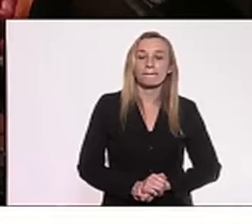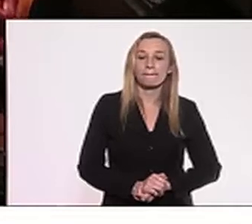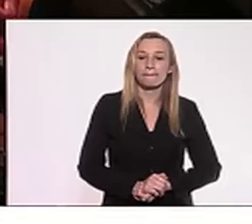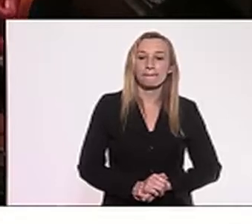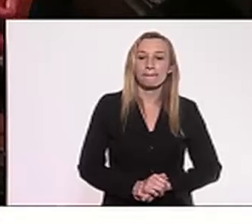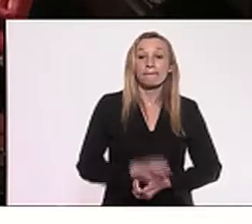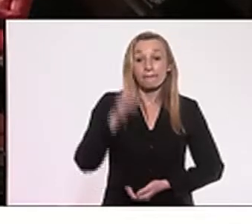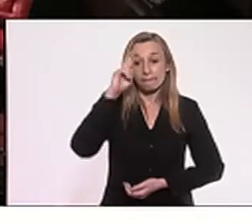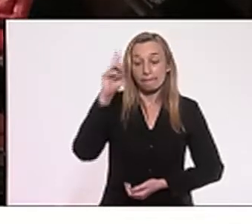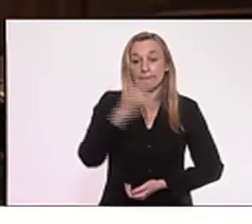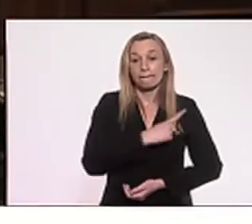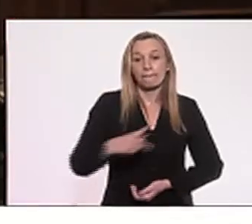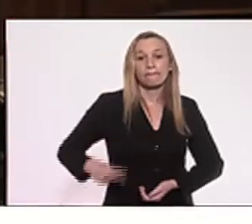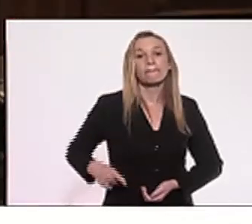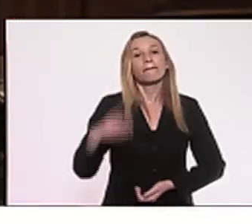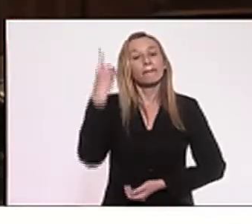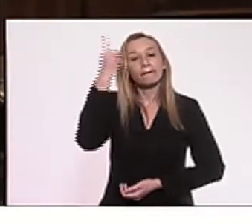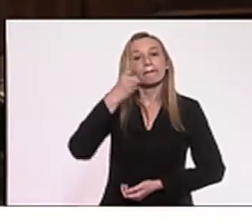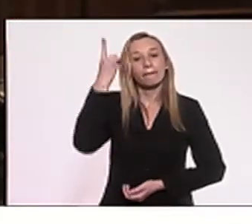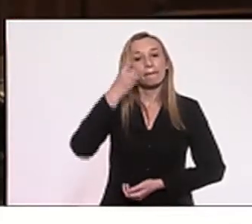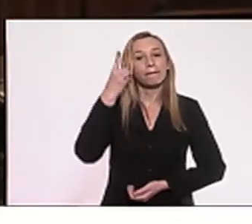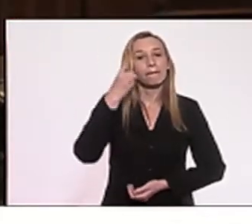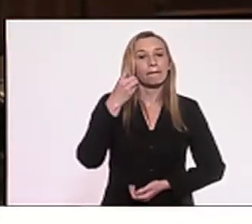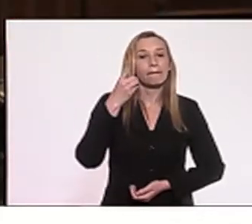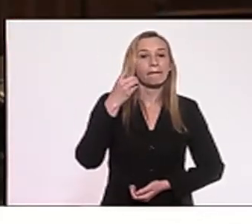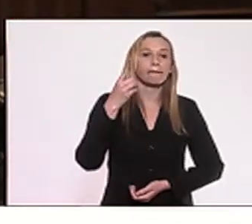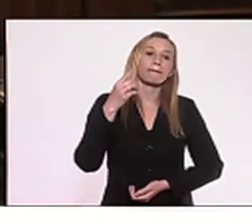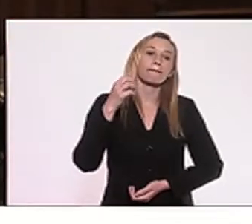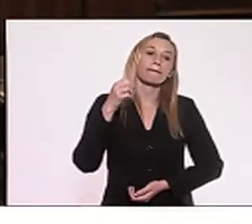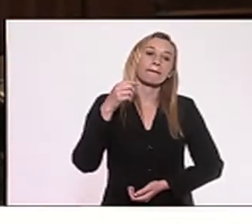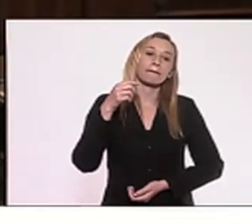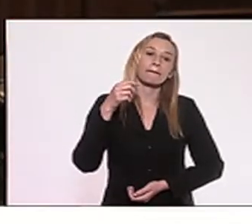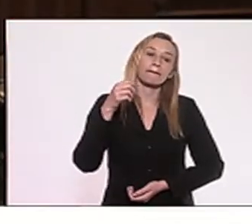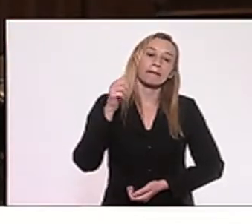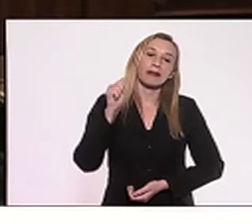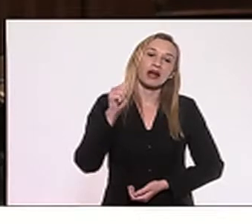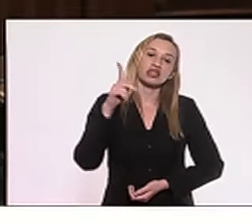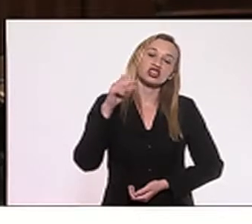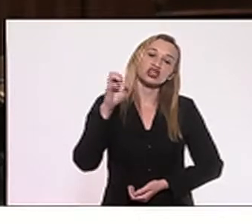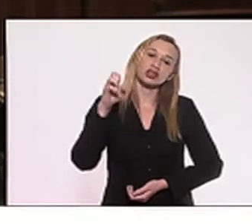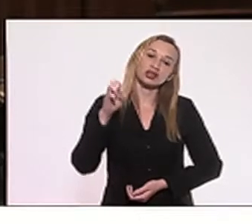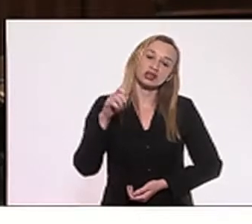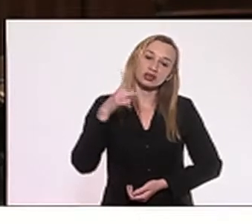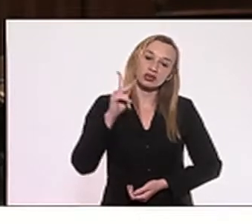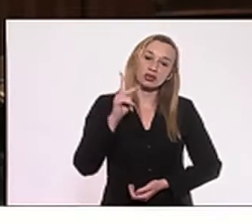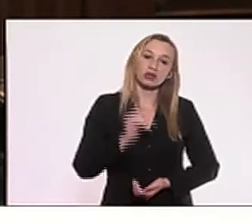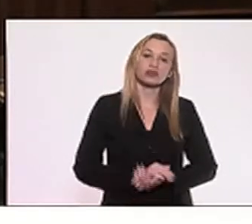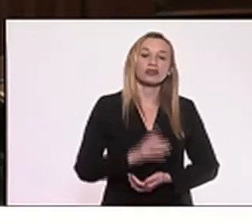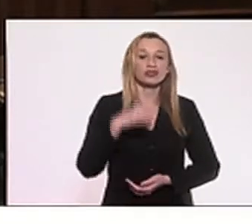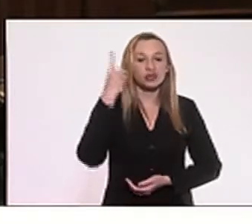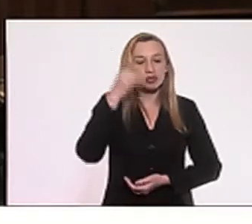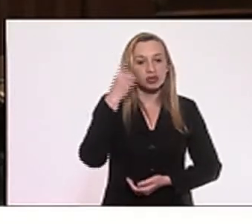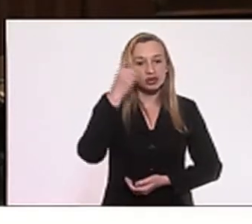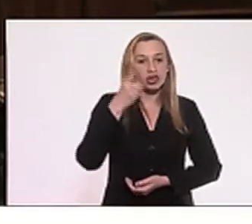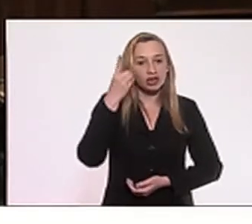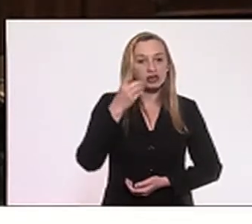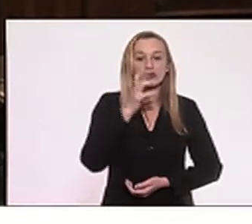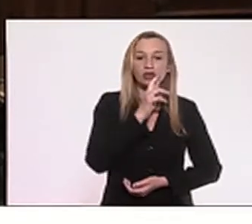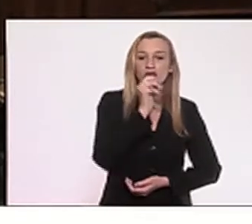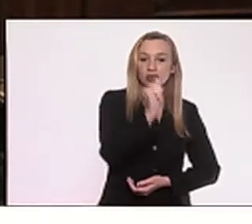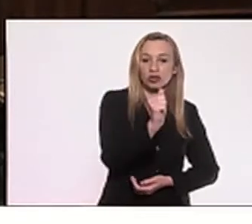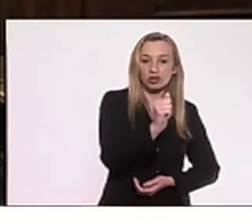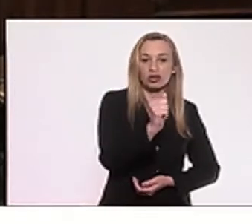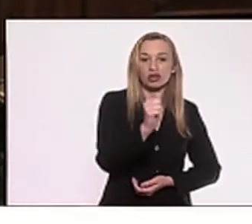senhor presidente, deputado Alexandre Knoploch, deputados ainda presentes, Rodrigo Amorim, Flávio